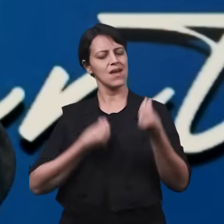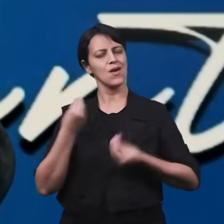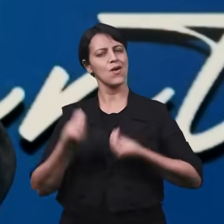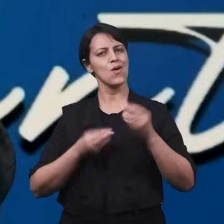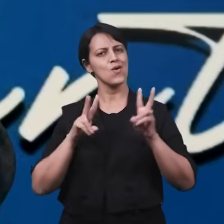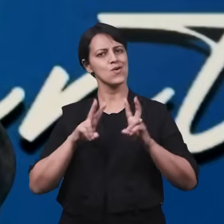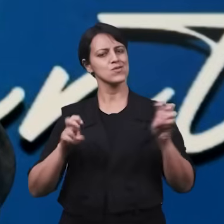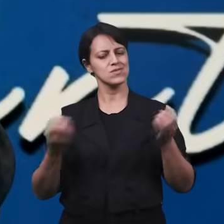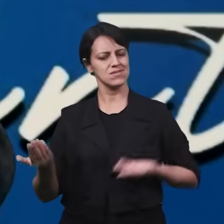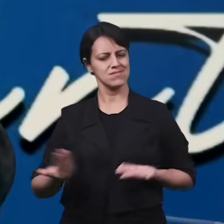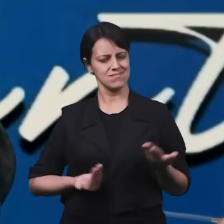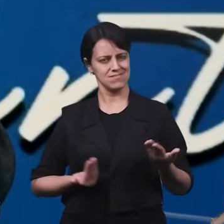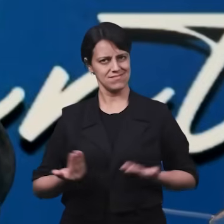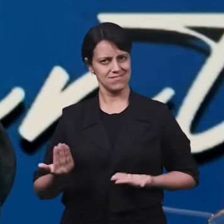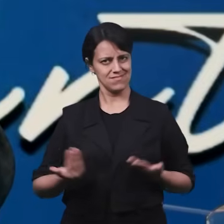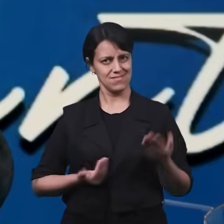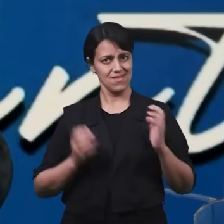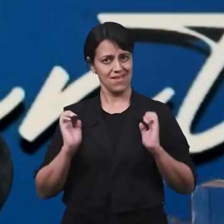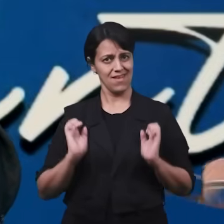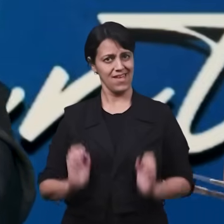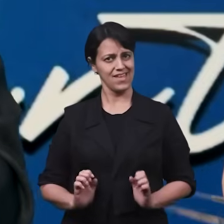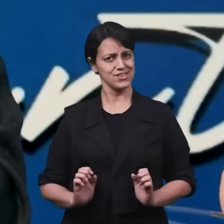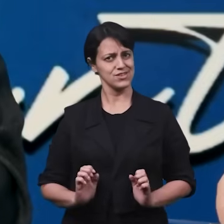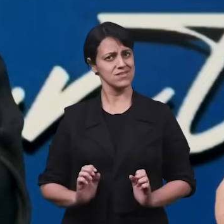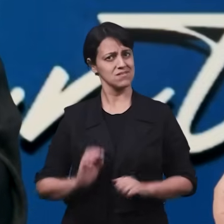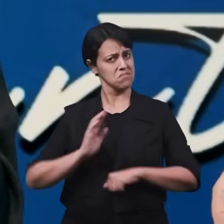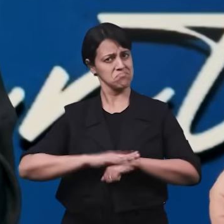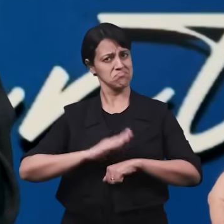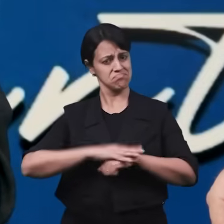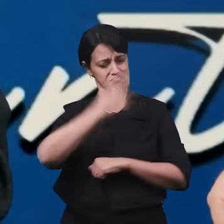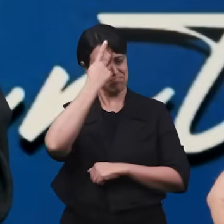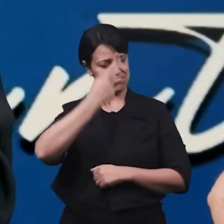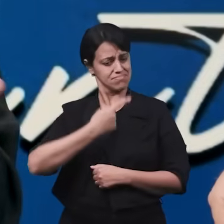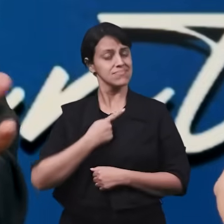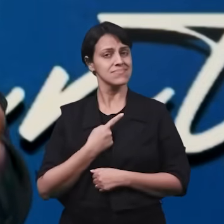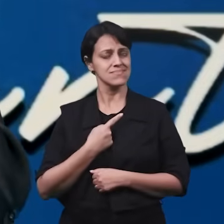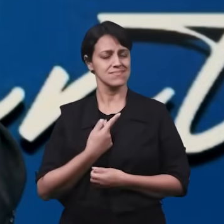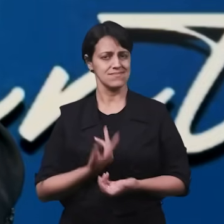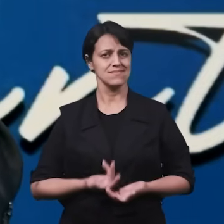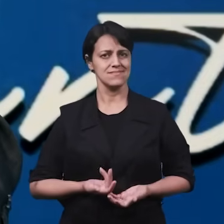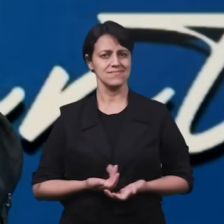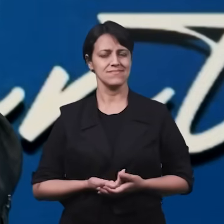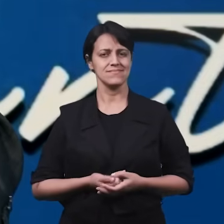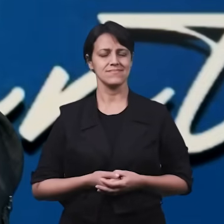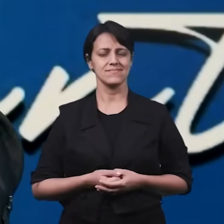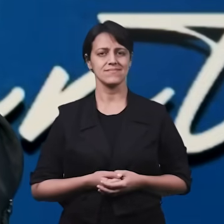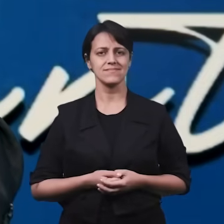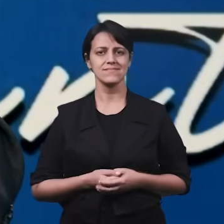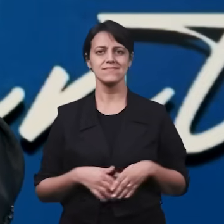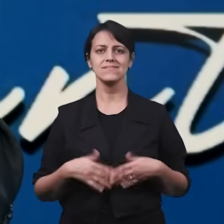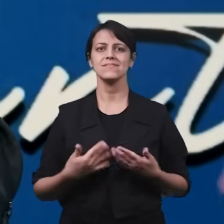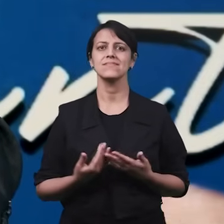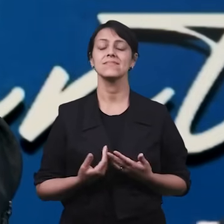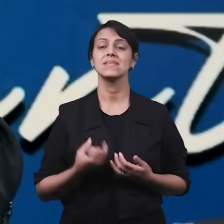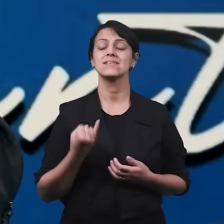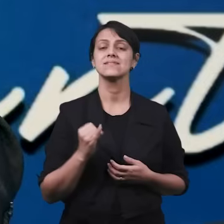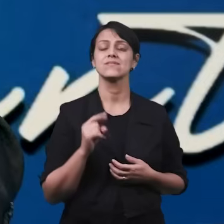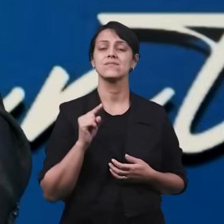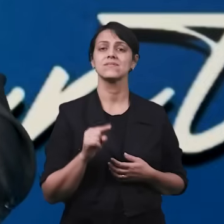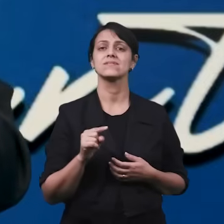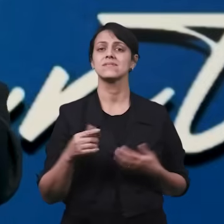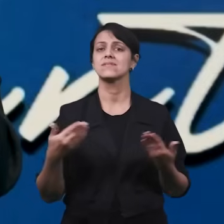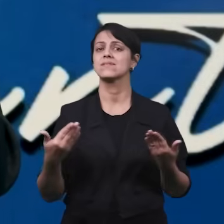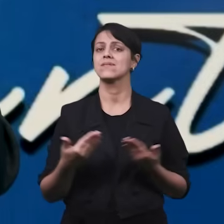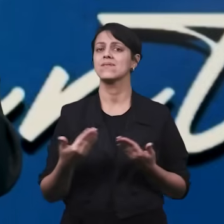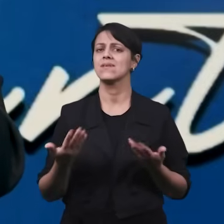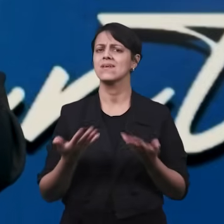da igreja, e isso do ponto de vista dela própria, ou seja, alguém que vai falar da experiência pessoal. E aí, se você estiver, portanto,